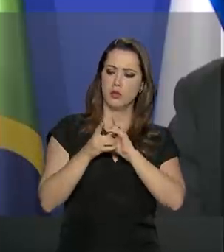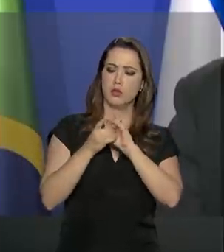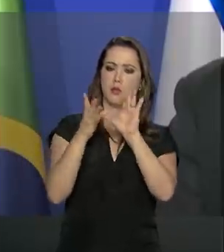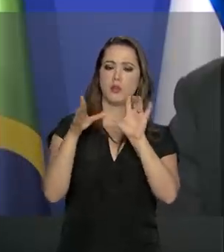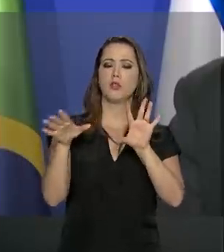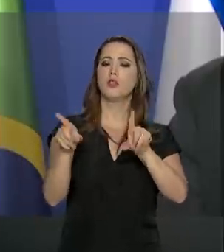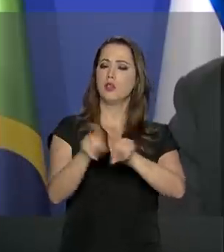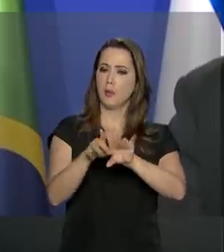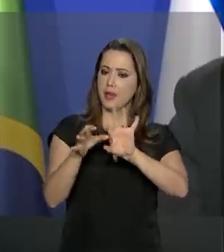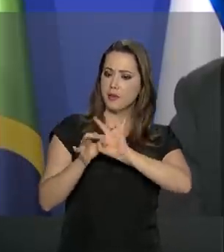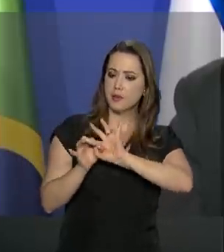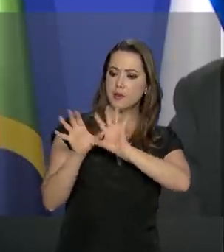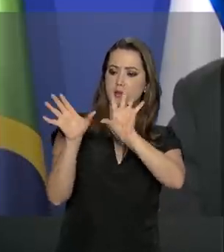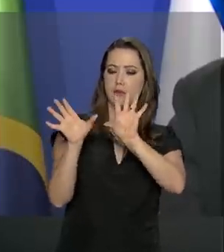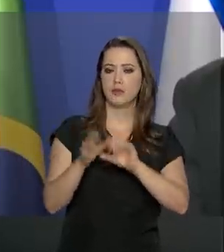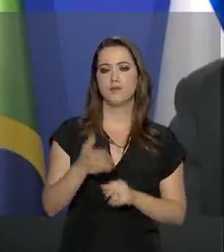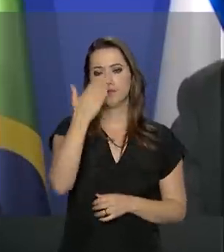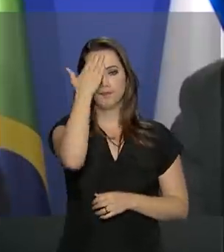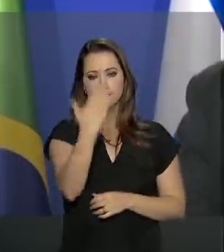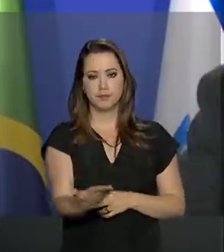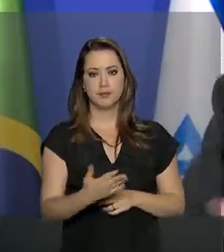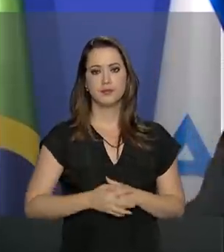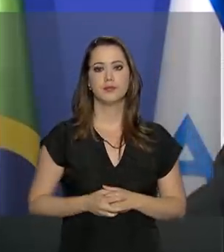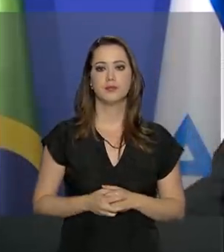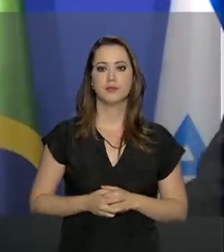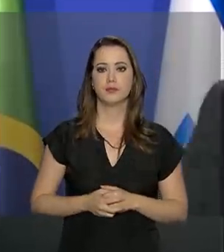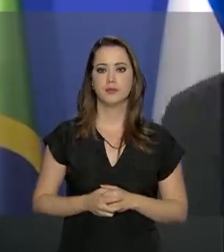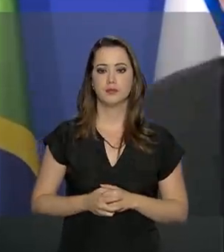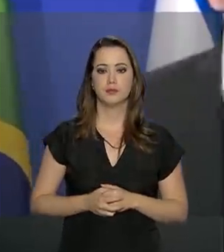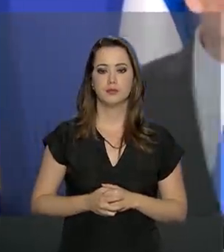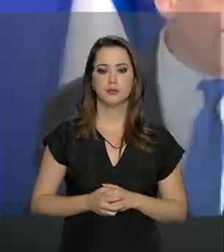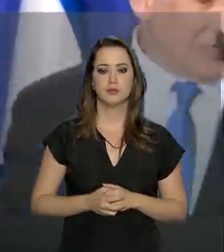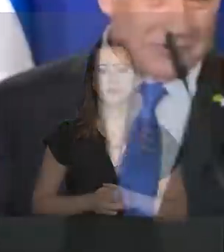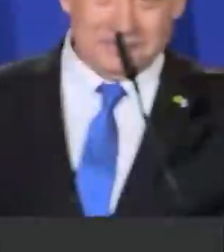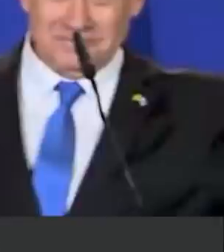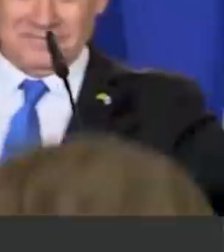livre. Democratic and free. Muito obrigado. Thank you very much. Thank you.